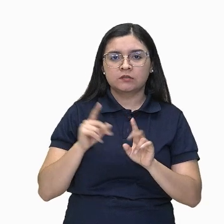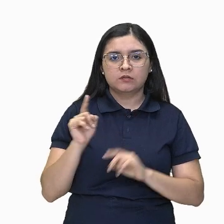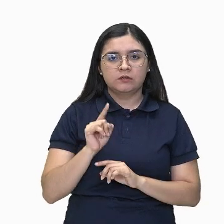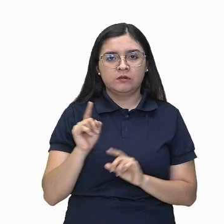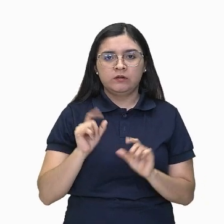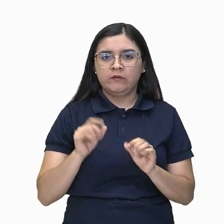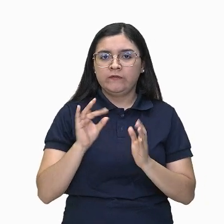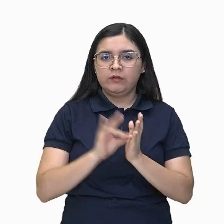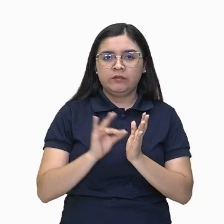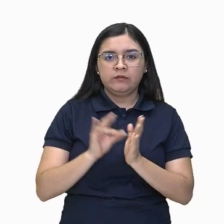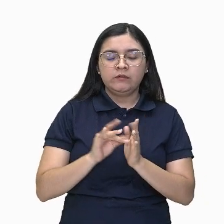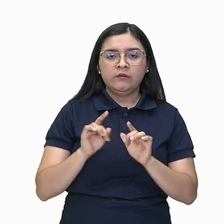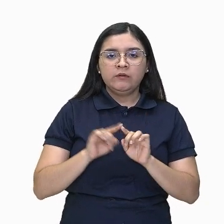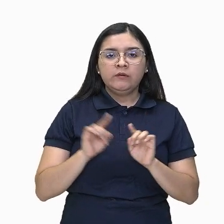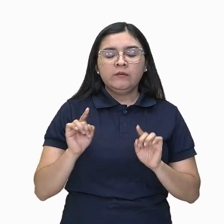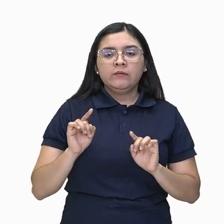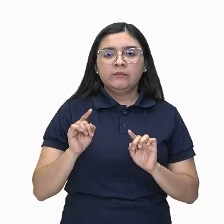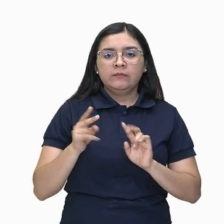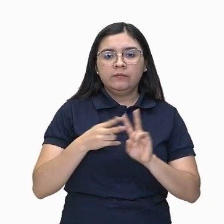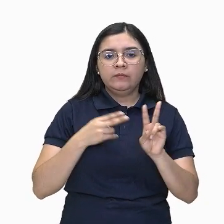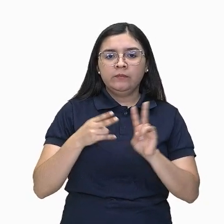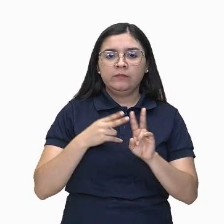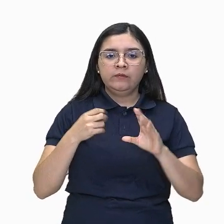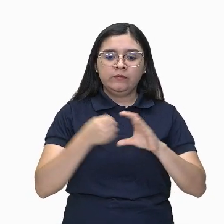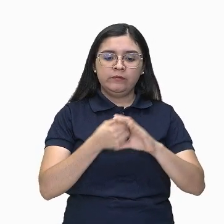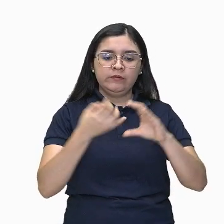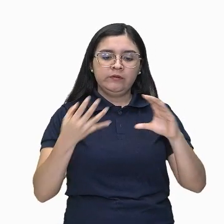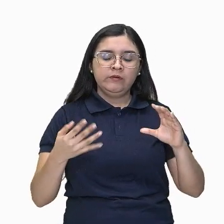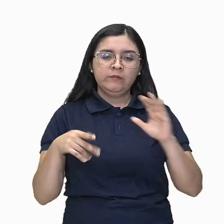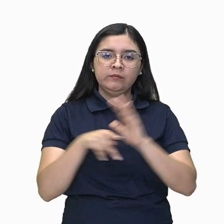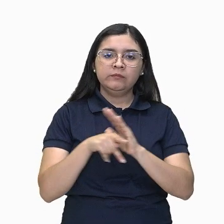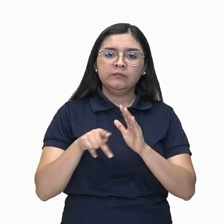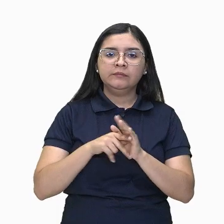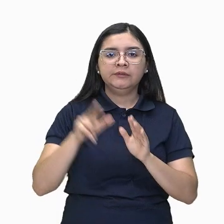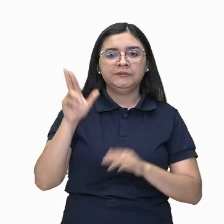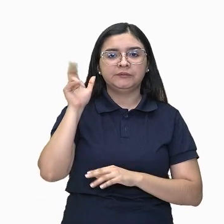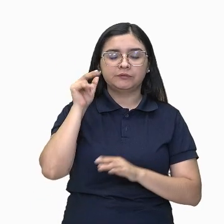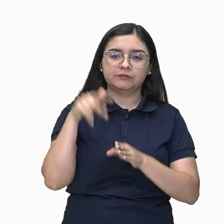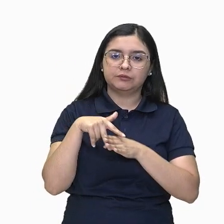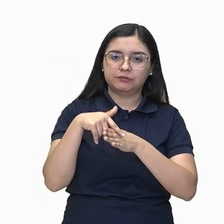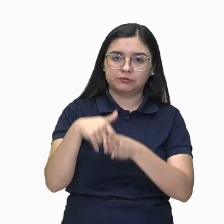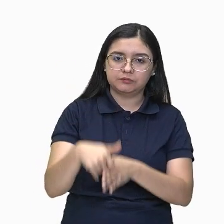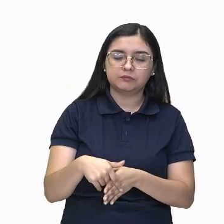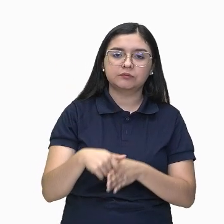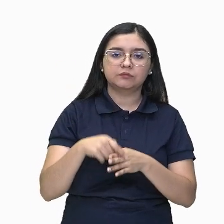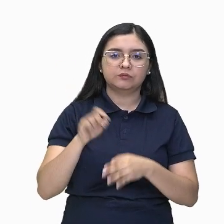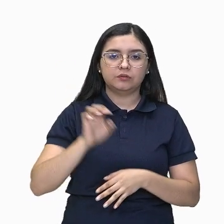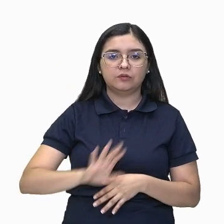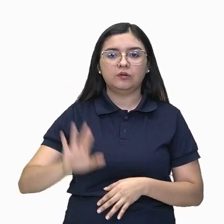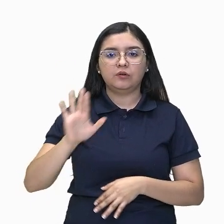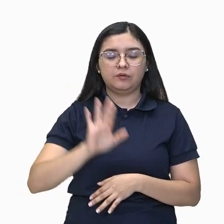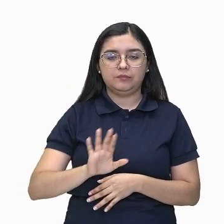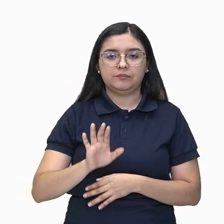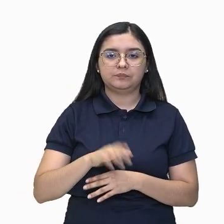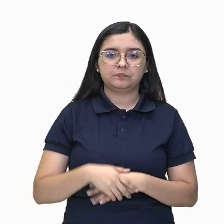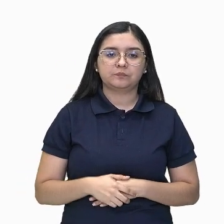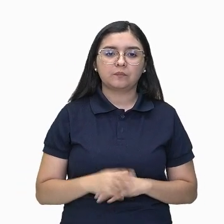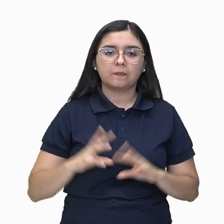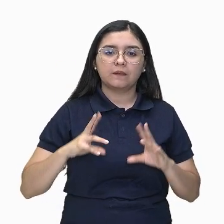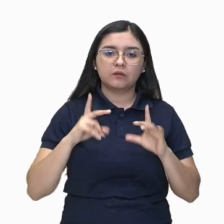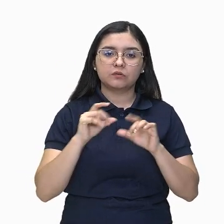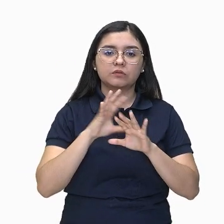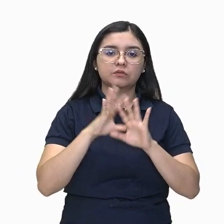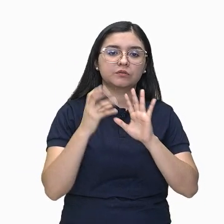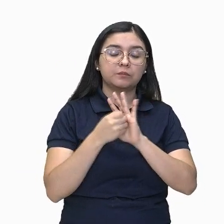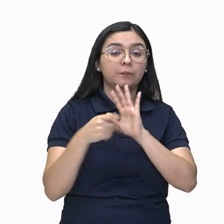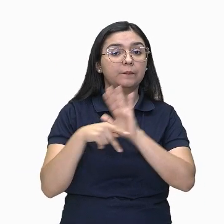indígena verdadeiro, ele vai ser um indígena com traços de um cavaleiro medieval, um cruzado. Tudo isso são